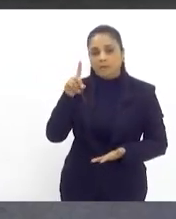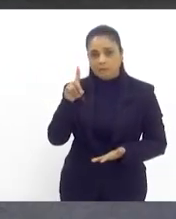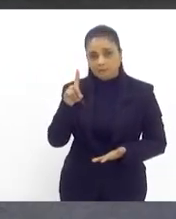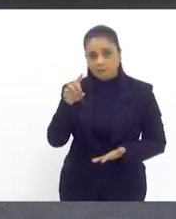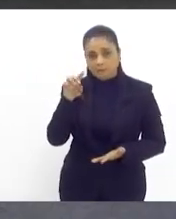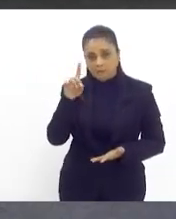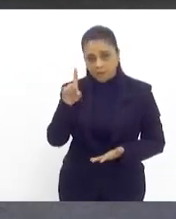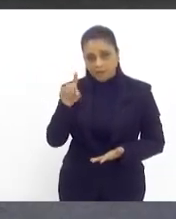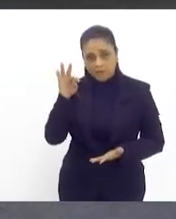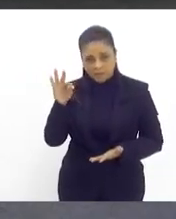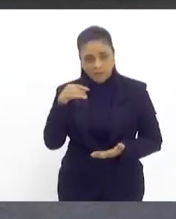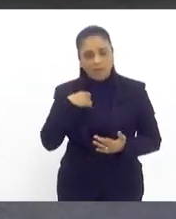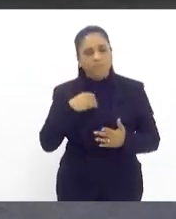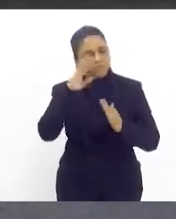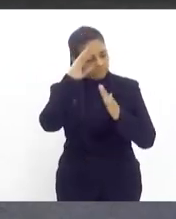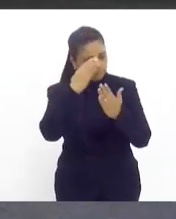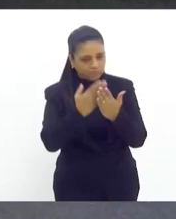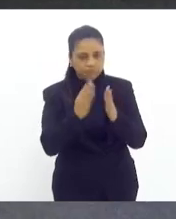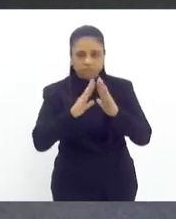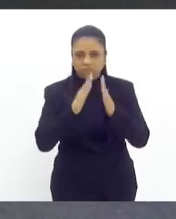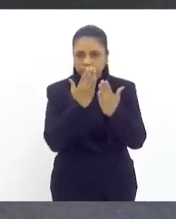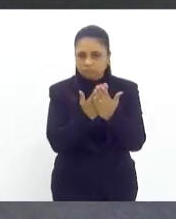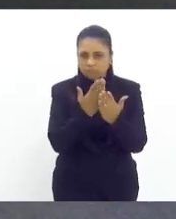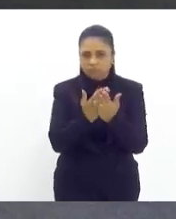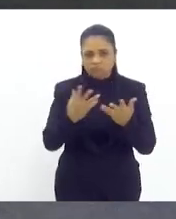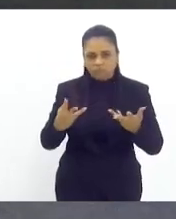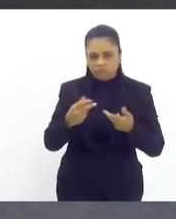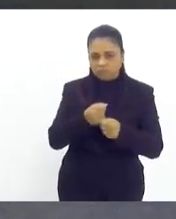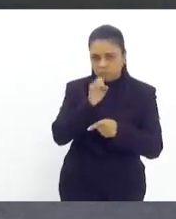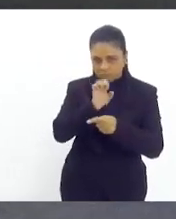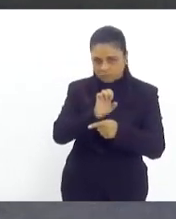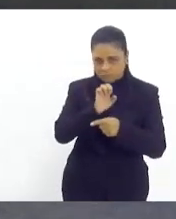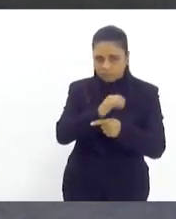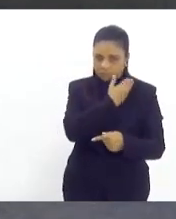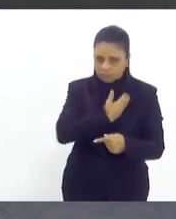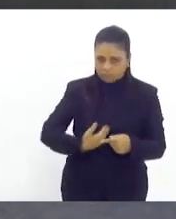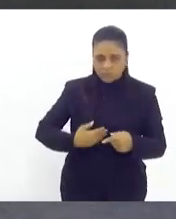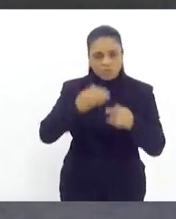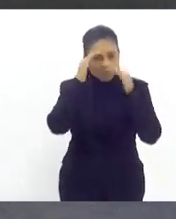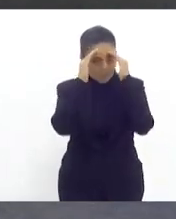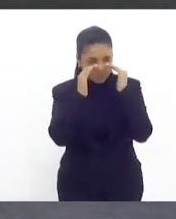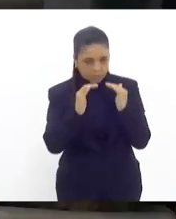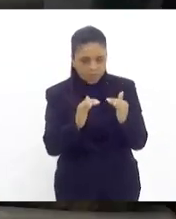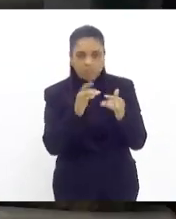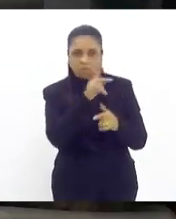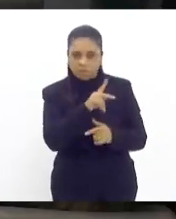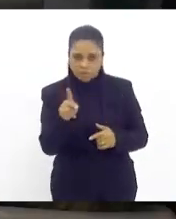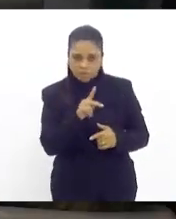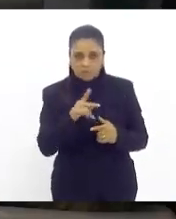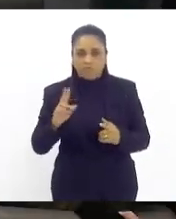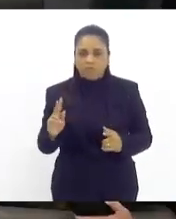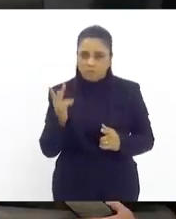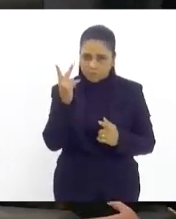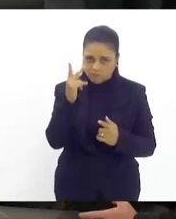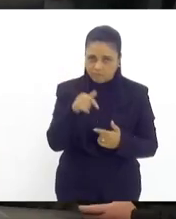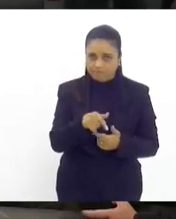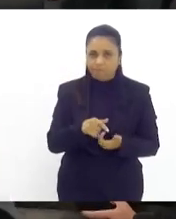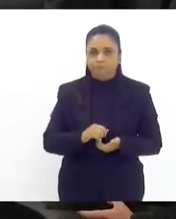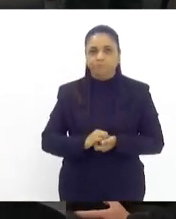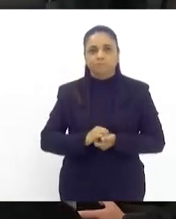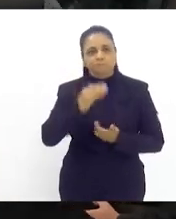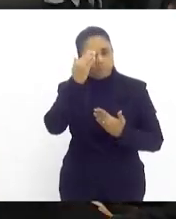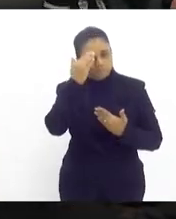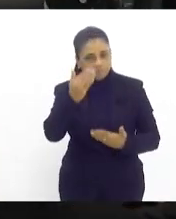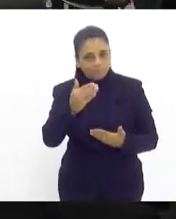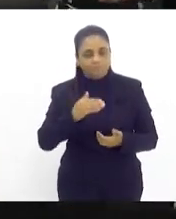pública de qualidade em tempo integral e que respeito e valoriza os professores muito obrigado deputada